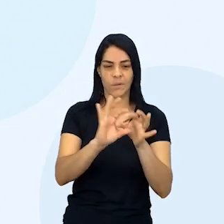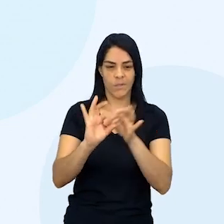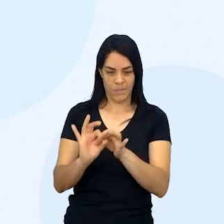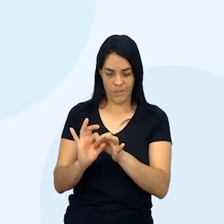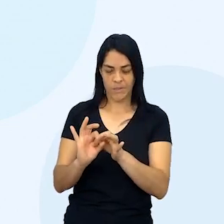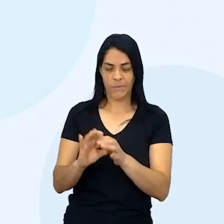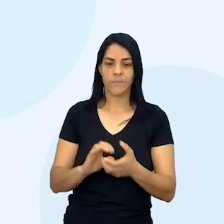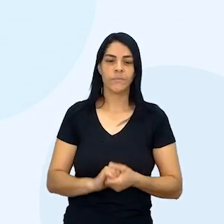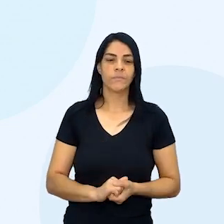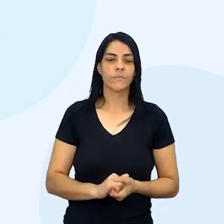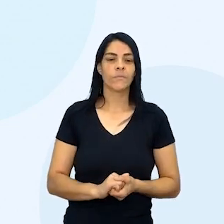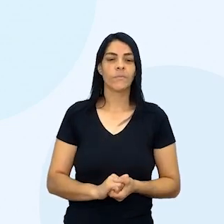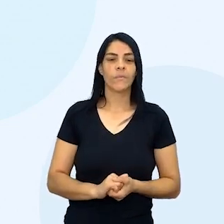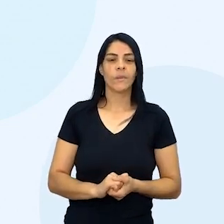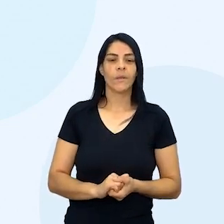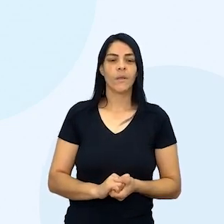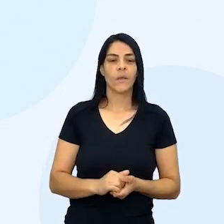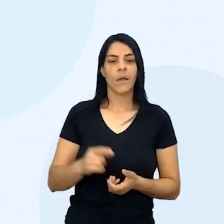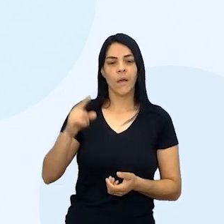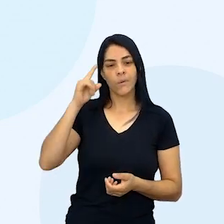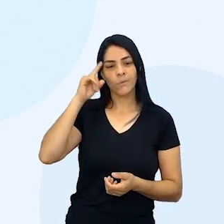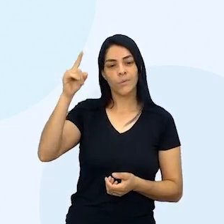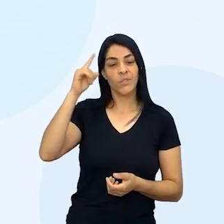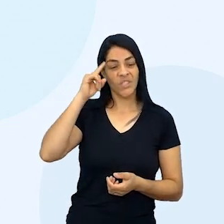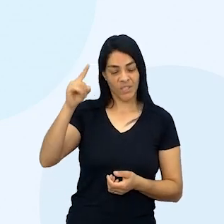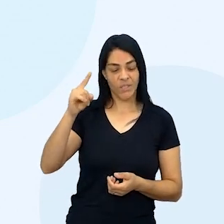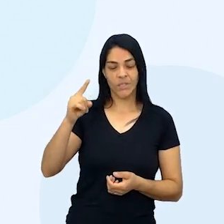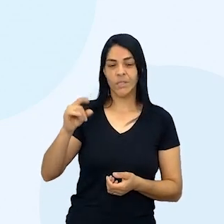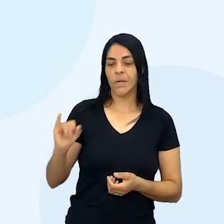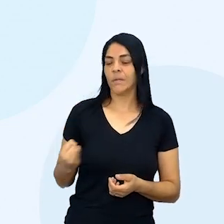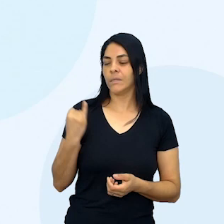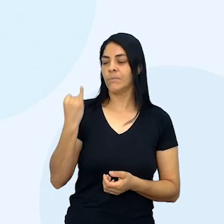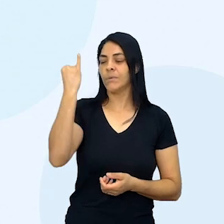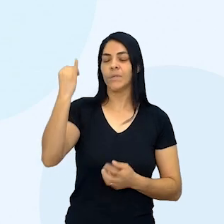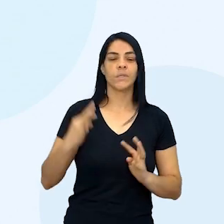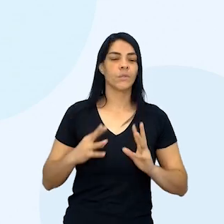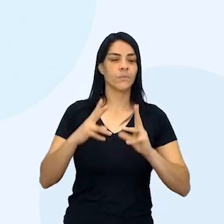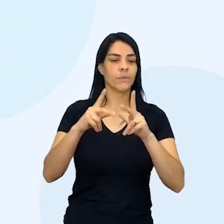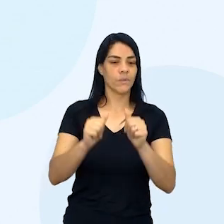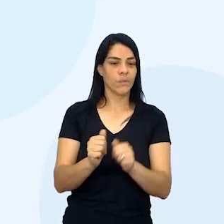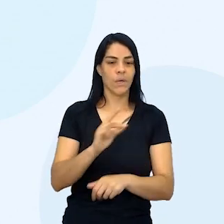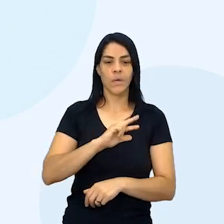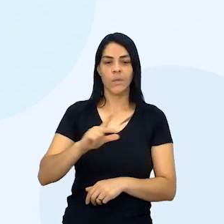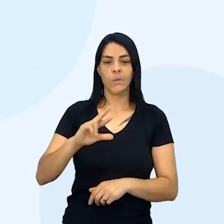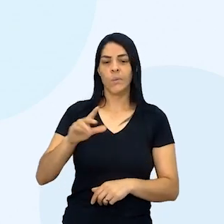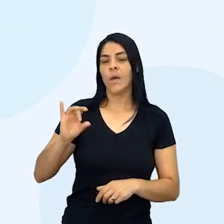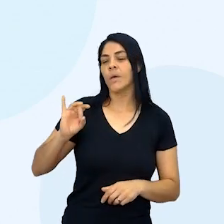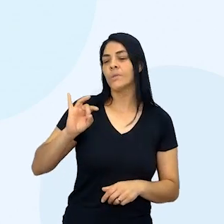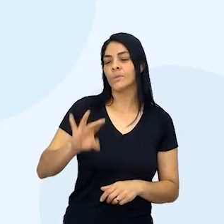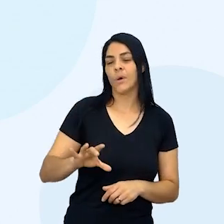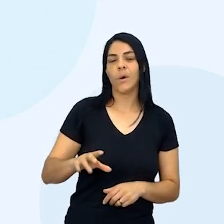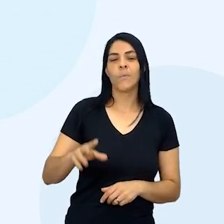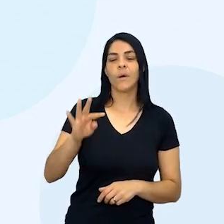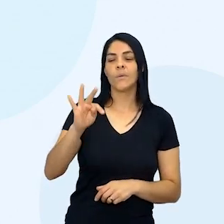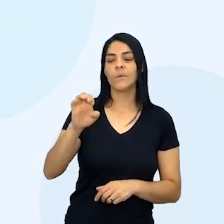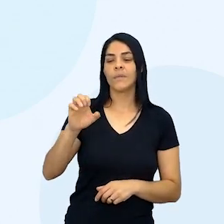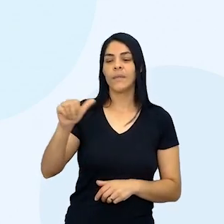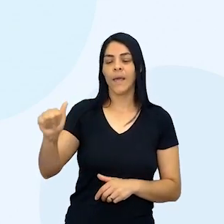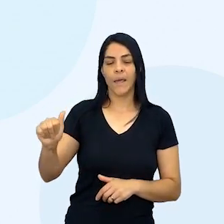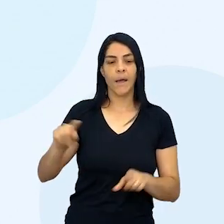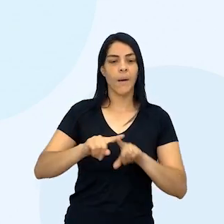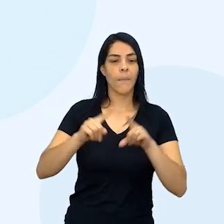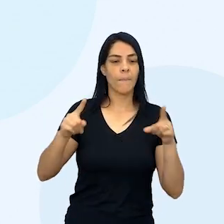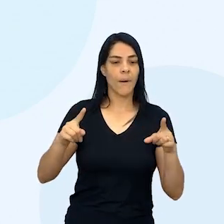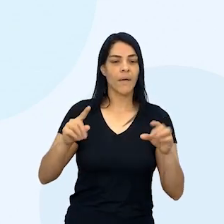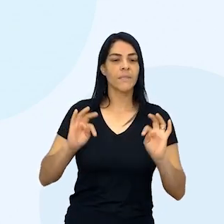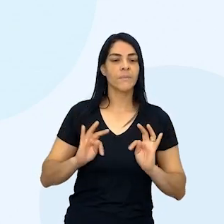dos migrantes? Por exemplo, a rotina. Rotina é tão importante para todos. Para todos. Não só para o TEA, né? Mas para todos. Com certeza.